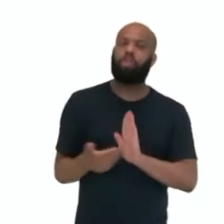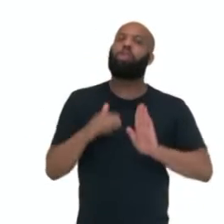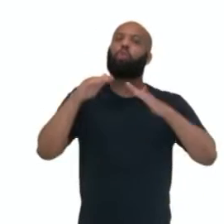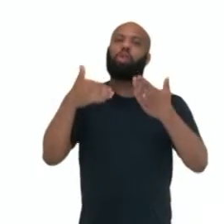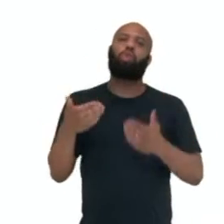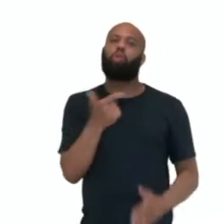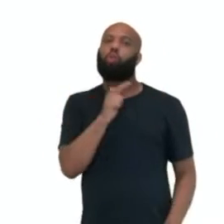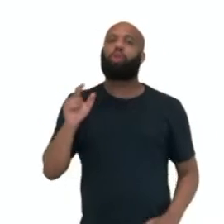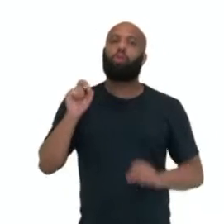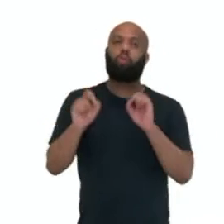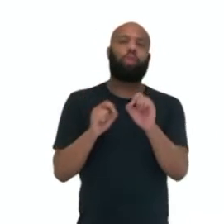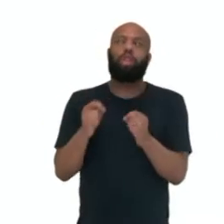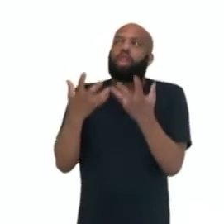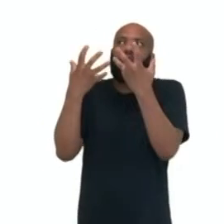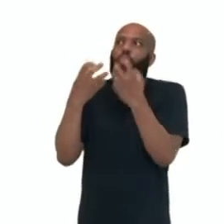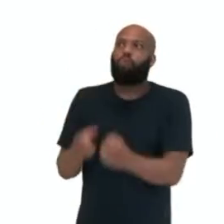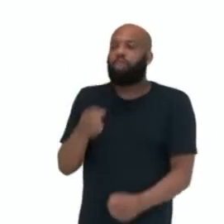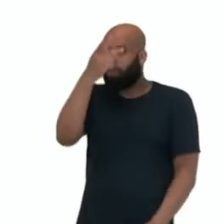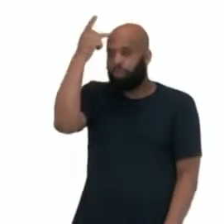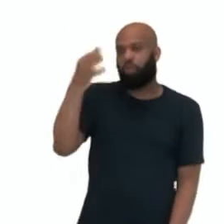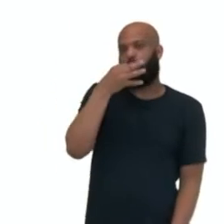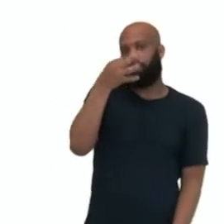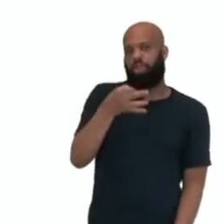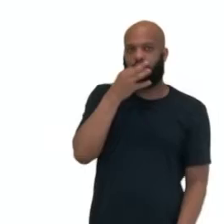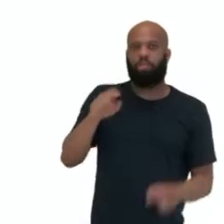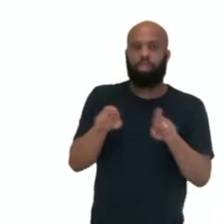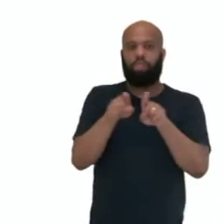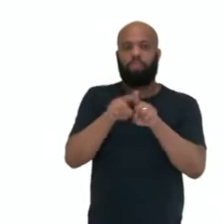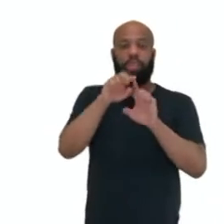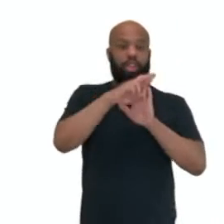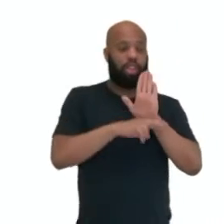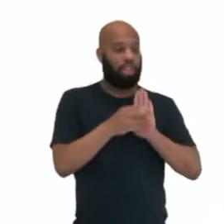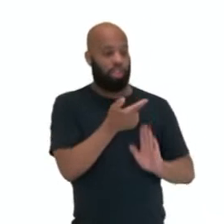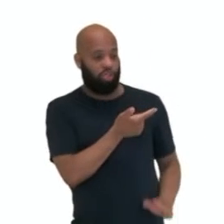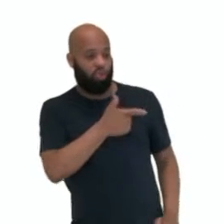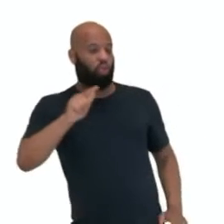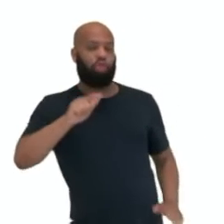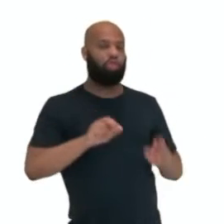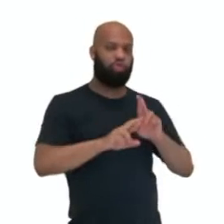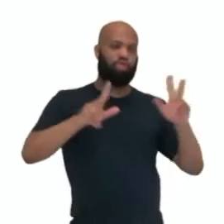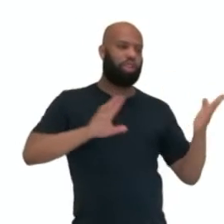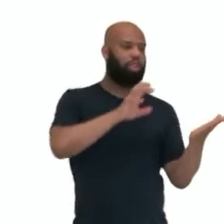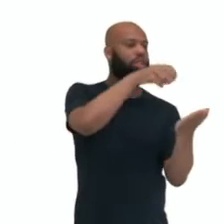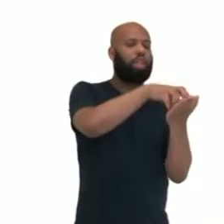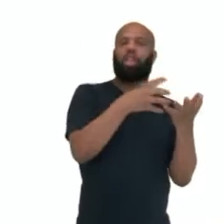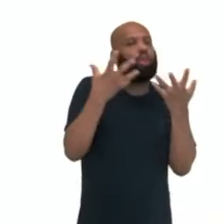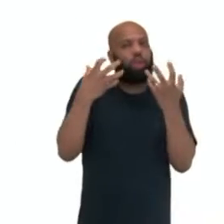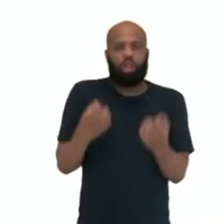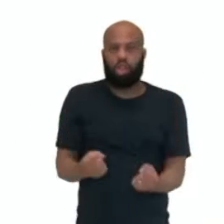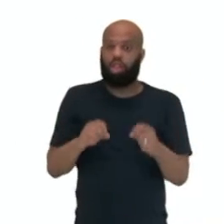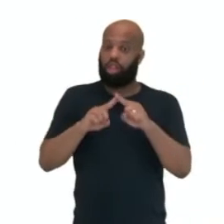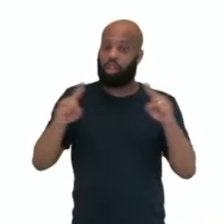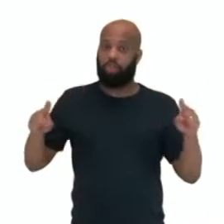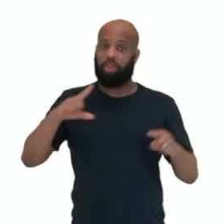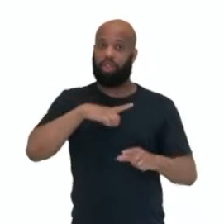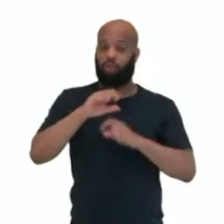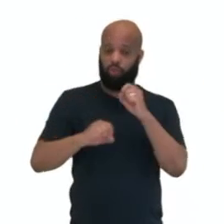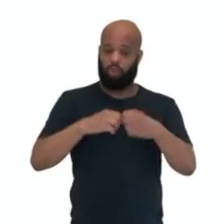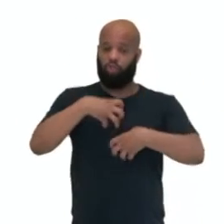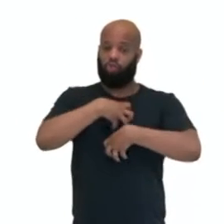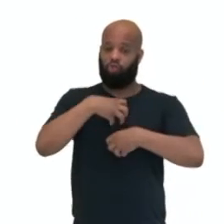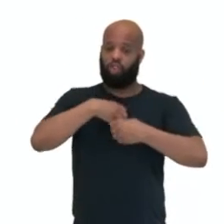a contestações ou regulamentações de qualquer órgão ou instituição. Já no